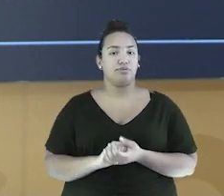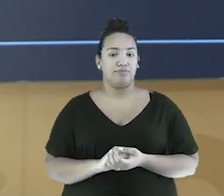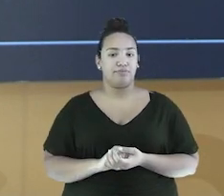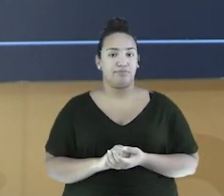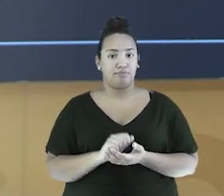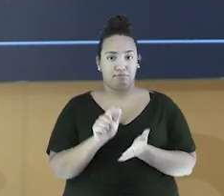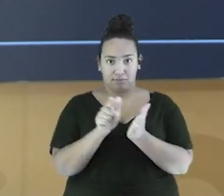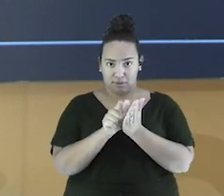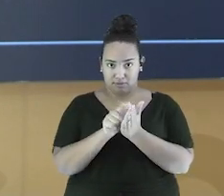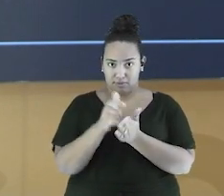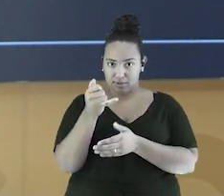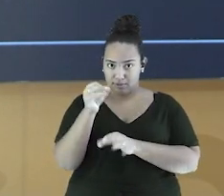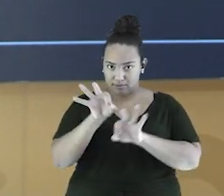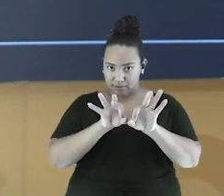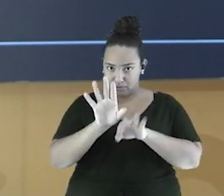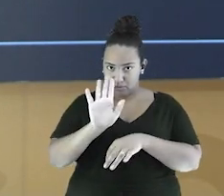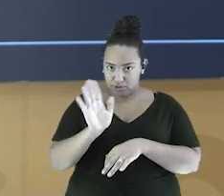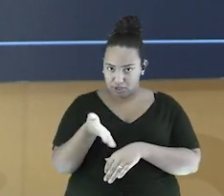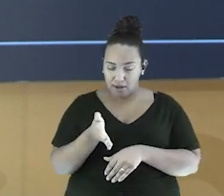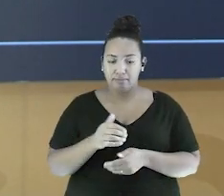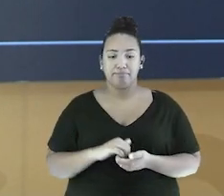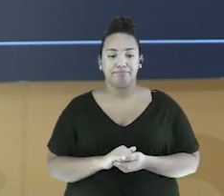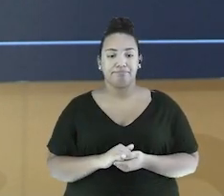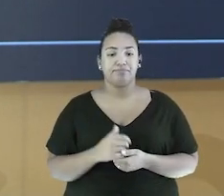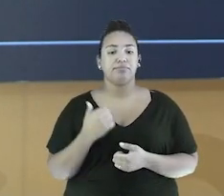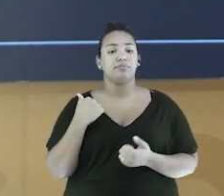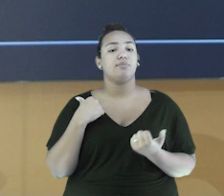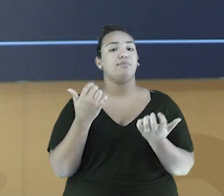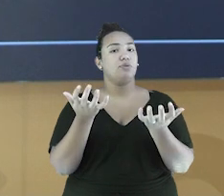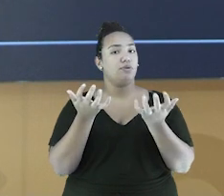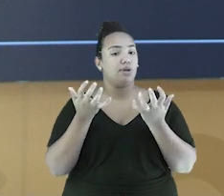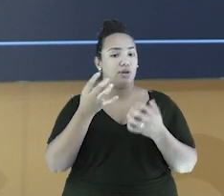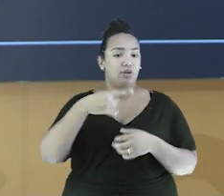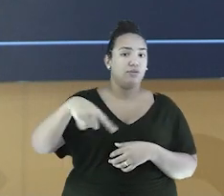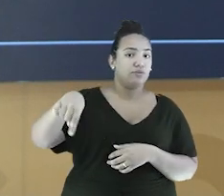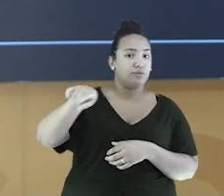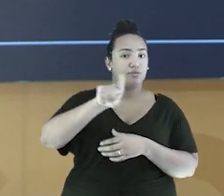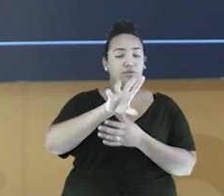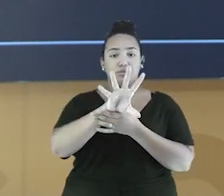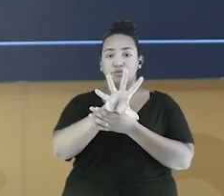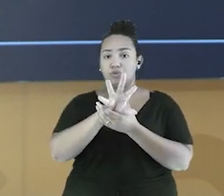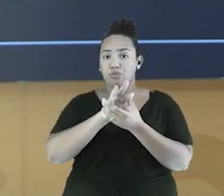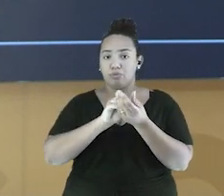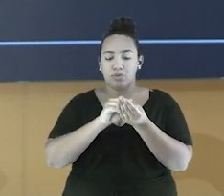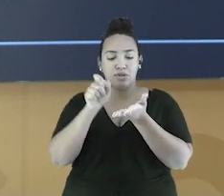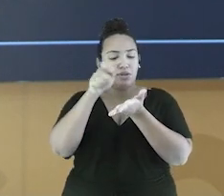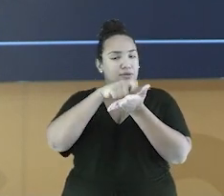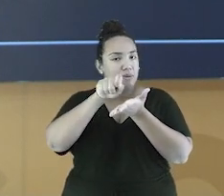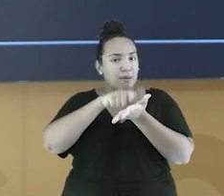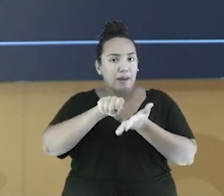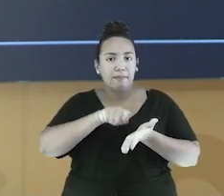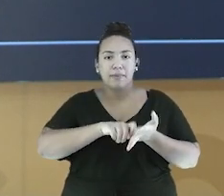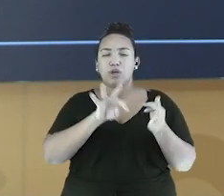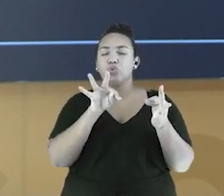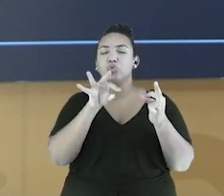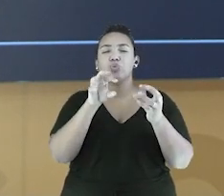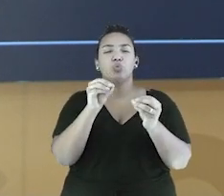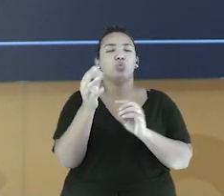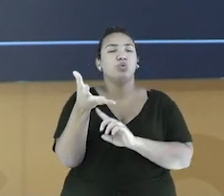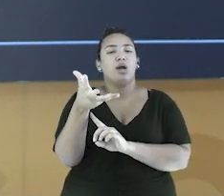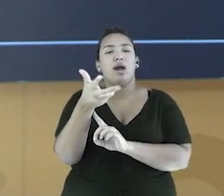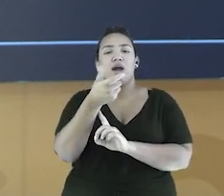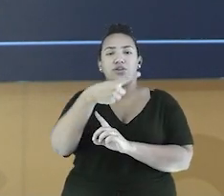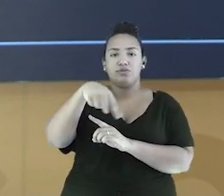caneta. Eu quero que vocês anotem todas as obras de arte que conseguirem